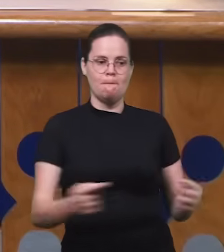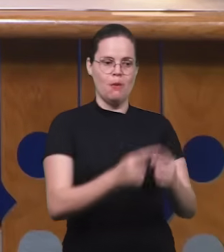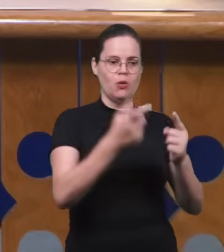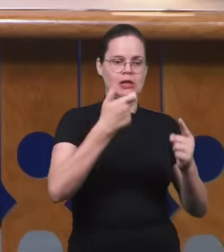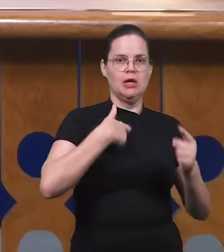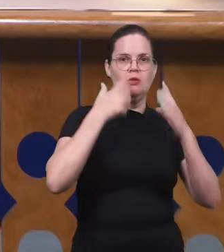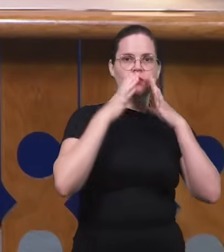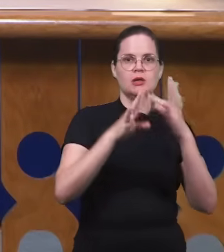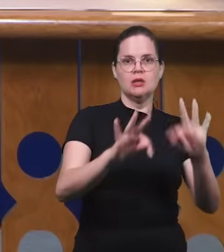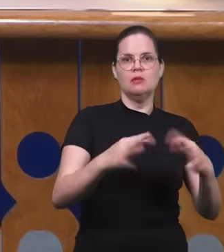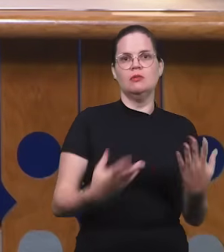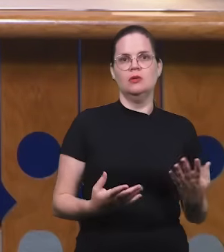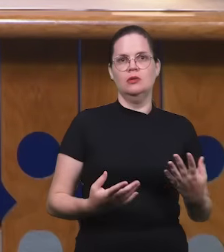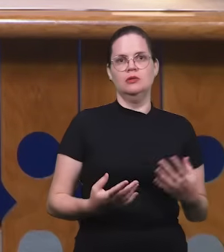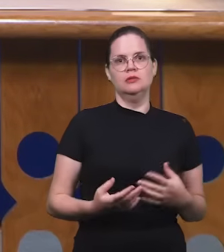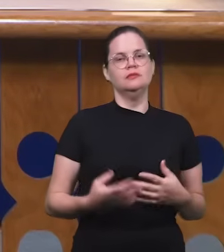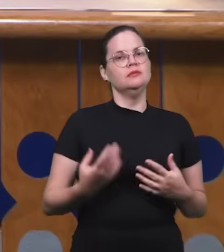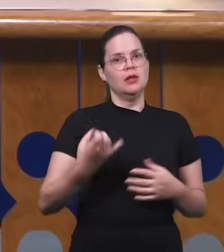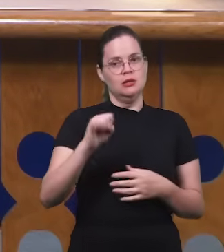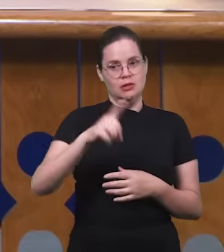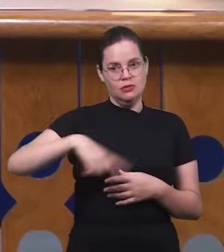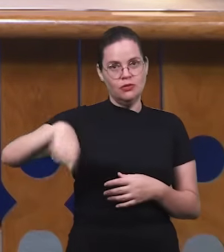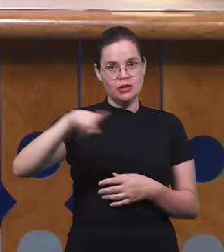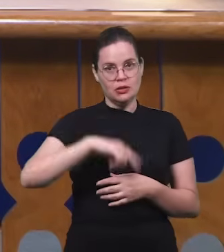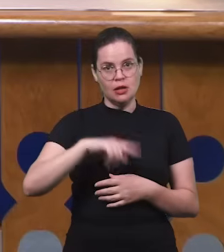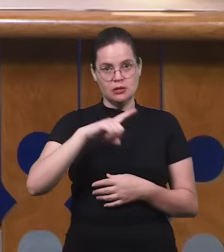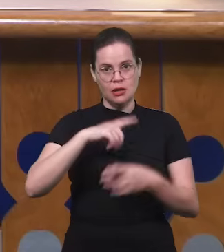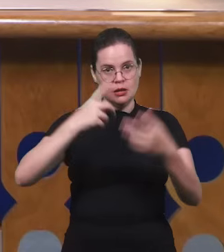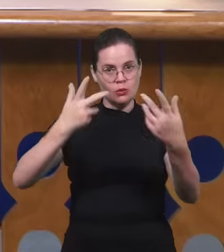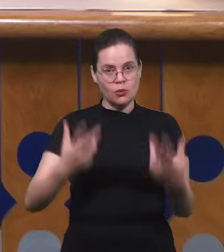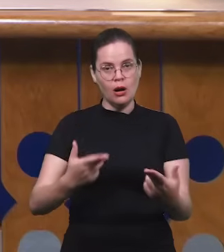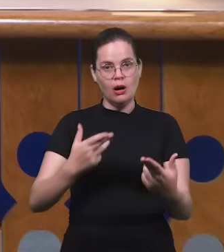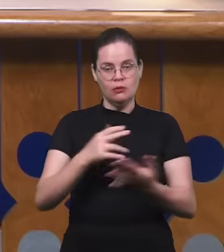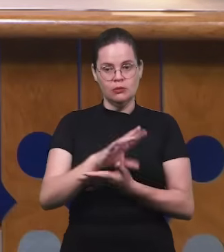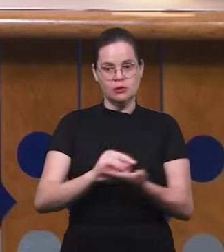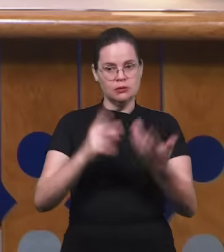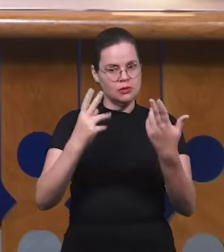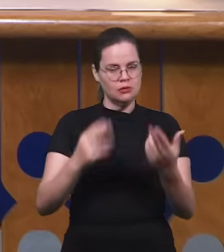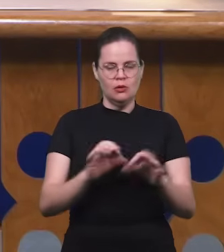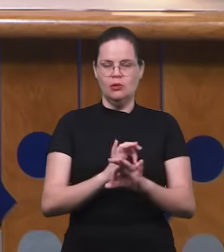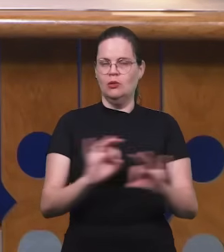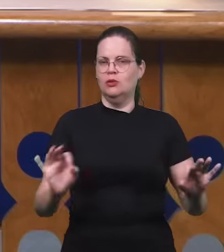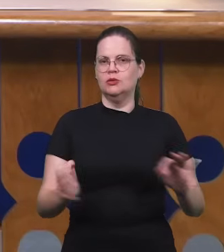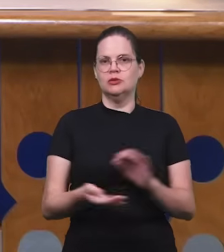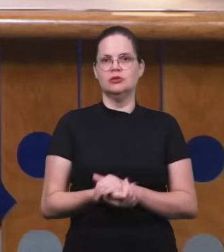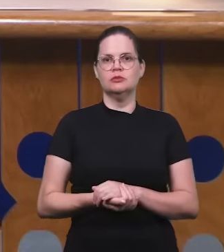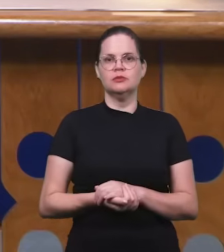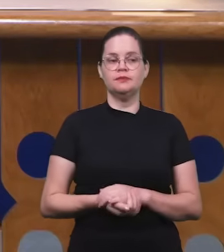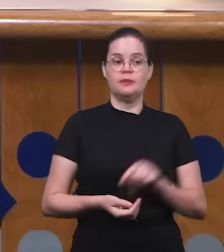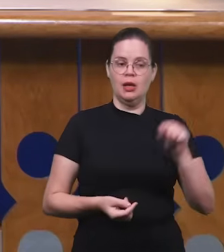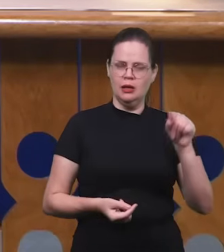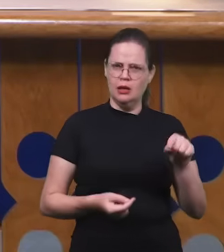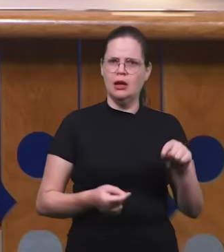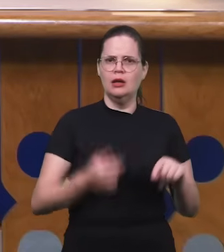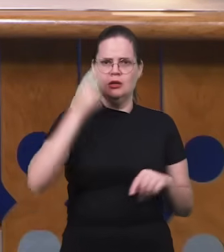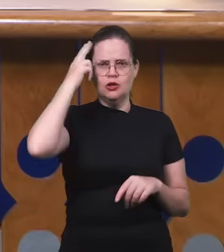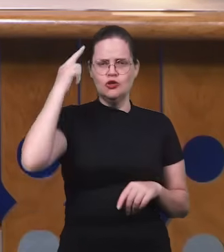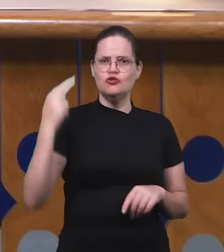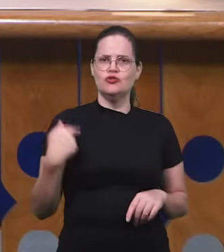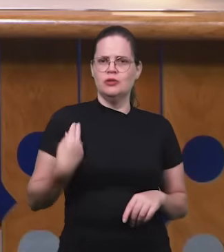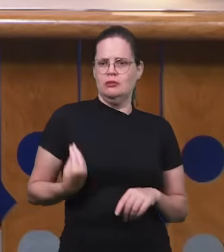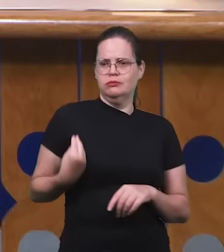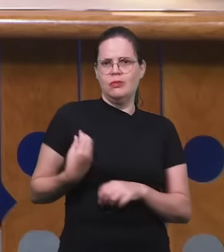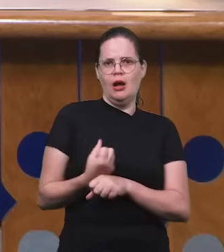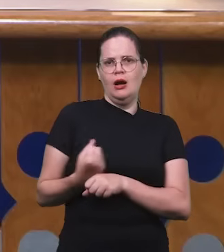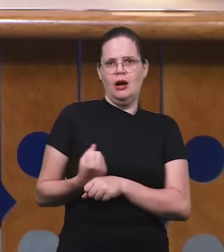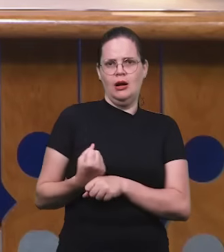forem coerentes com aquilo que os irmãos fazem, já é um grande caminho. Ficou ali muitos anos. Não